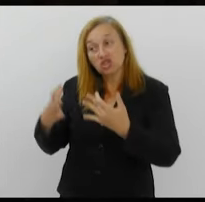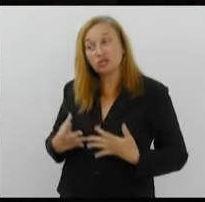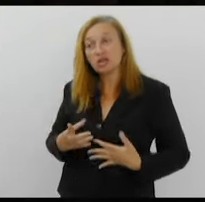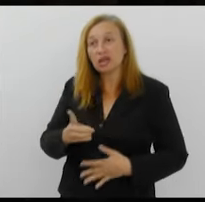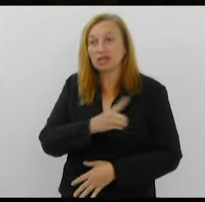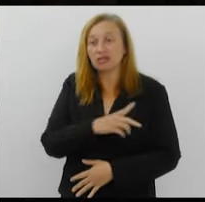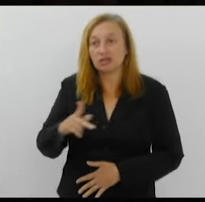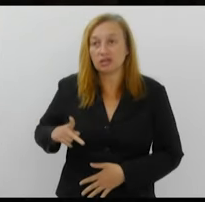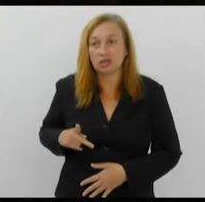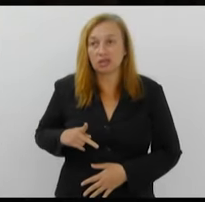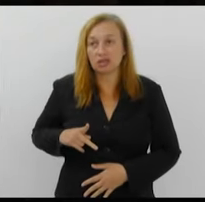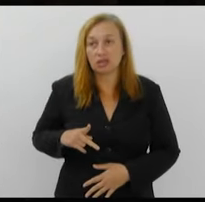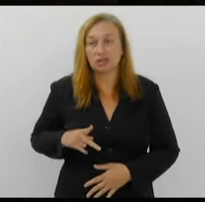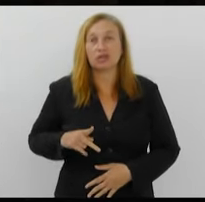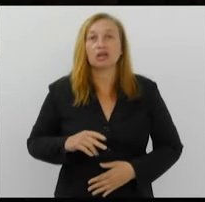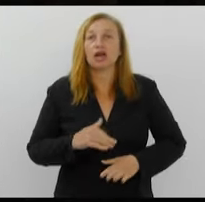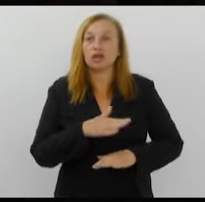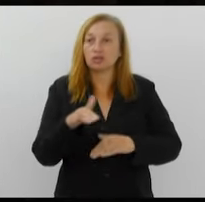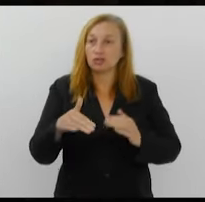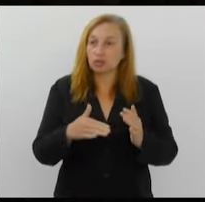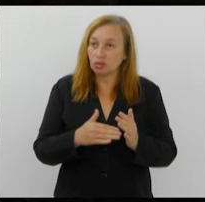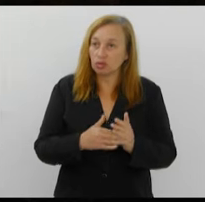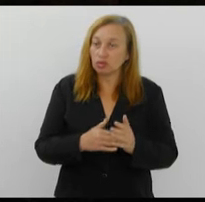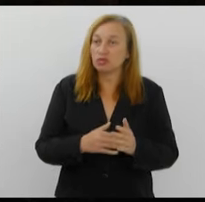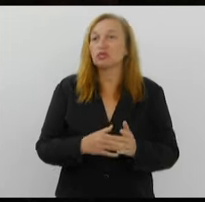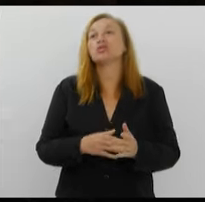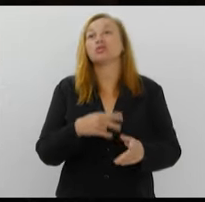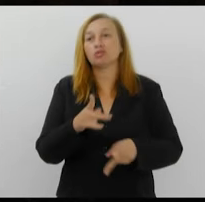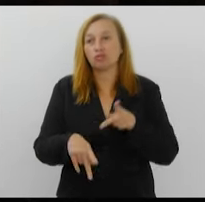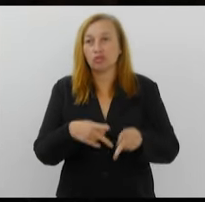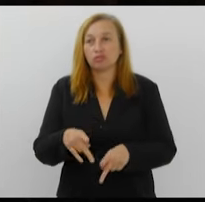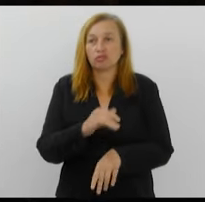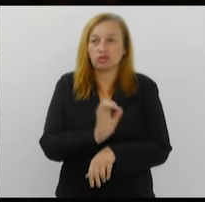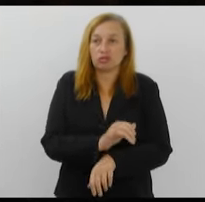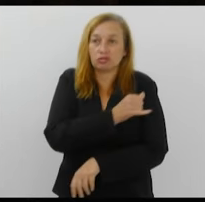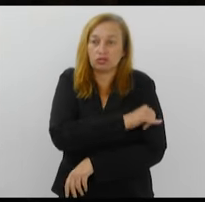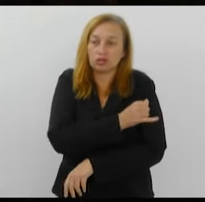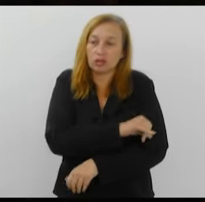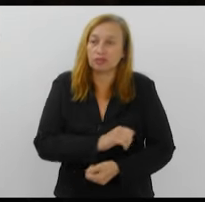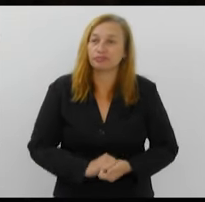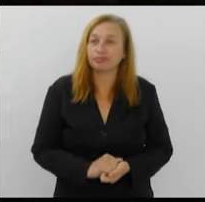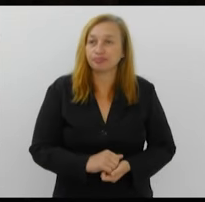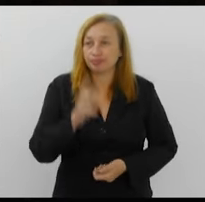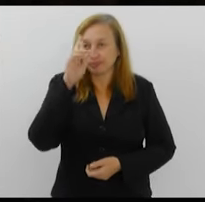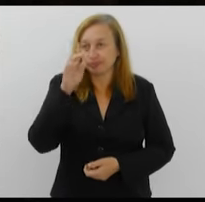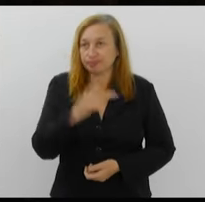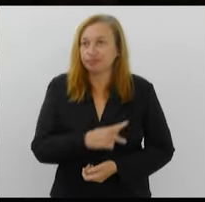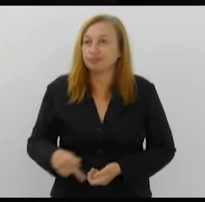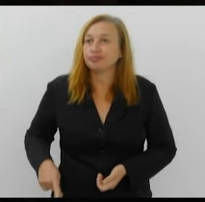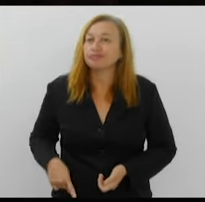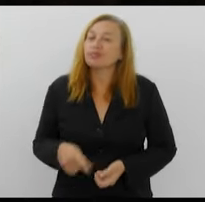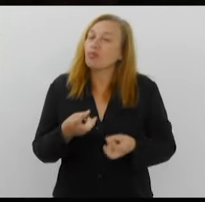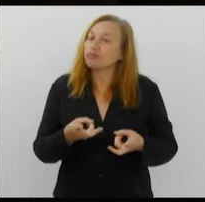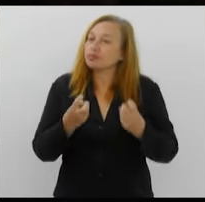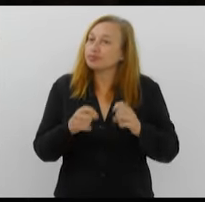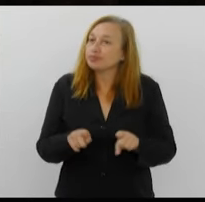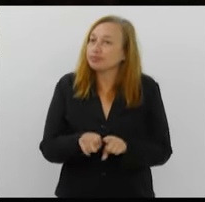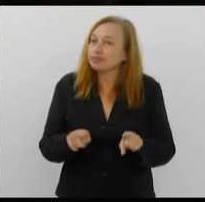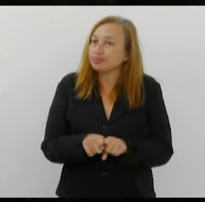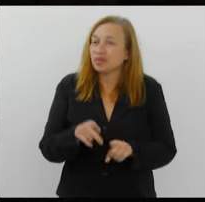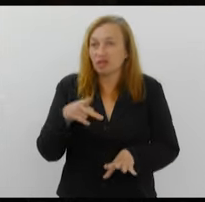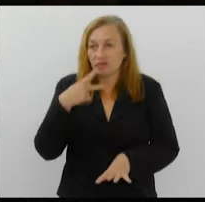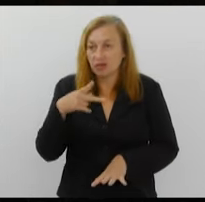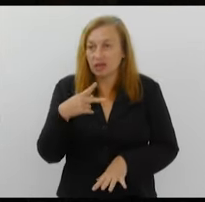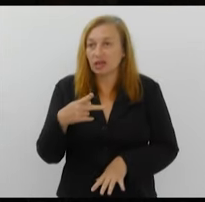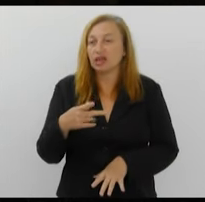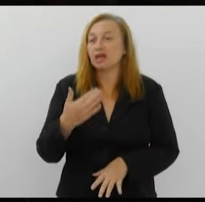estará explicando, consequentemente, a população do Rio de Janeiro. Ato contínuo, senhor presidente. Observei e fiz uma crítica dura, e mais